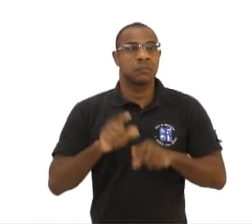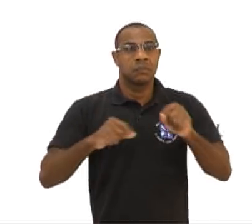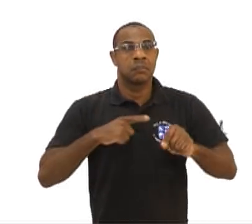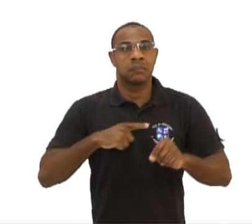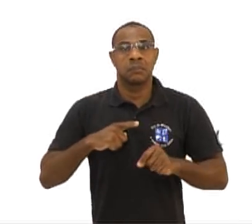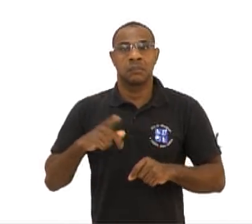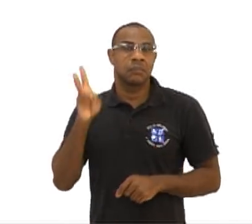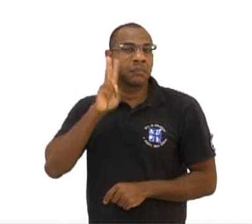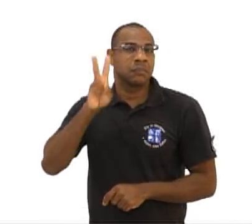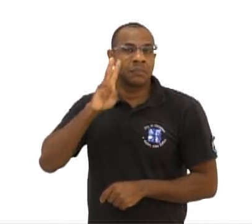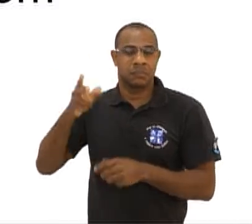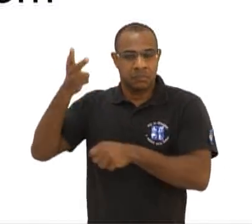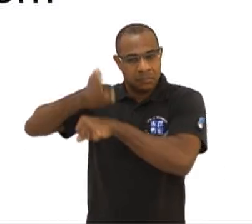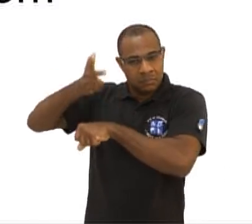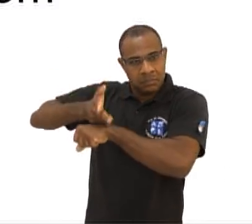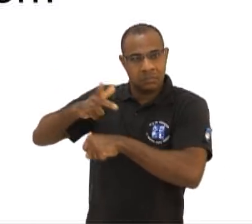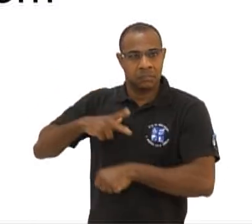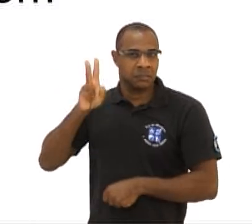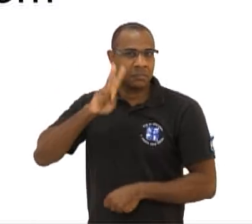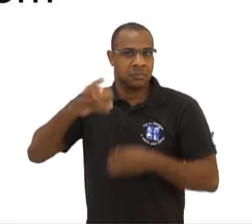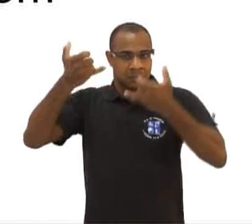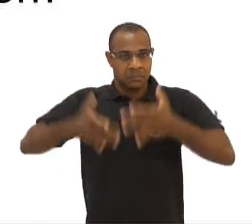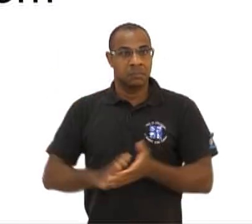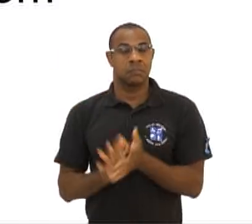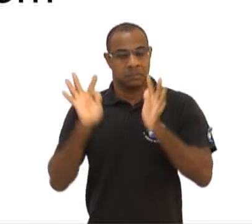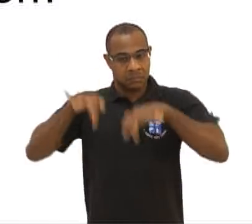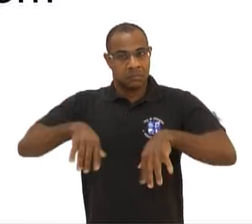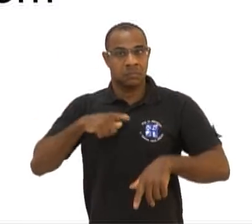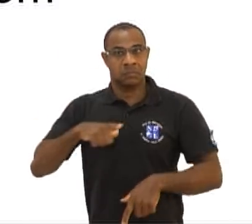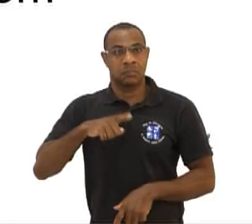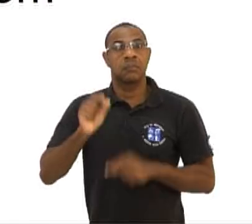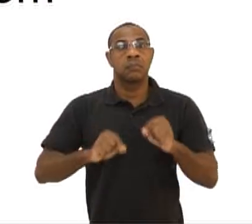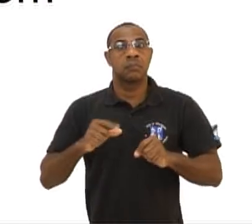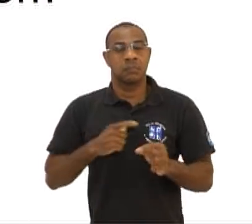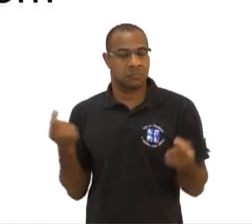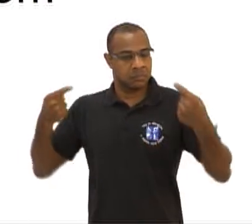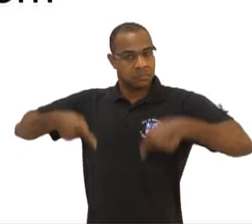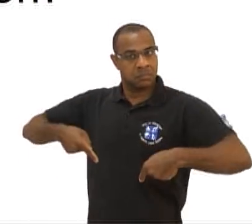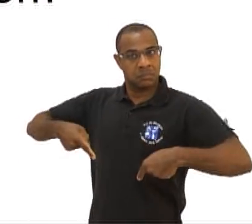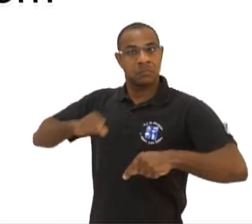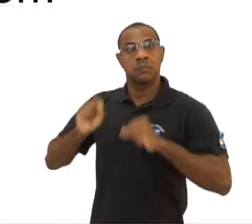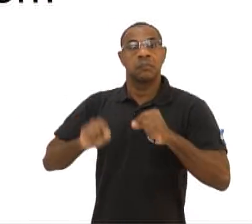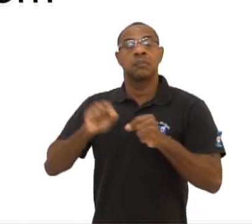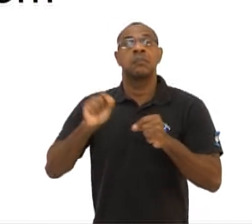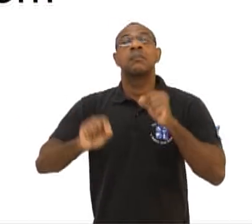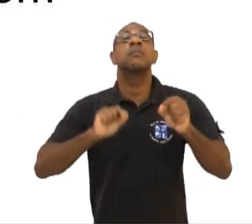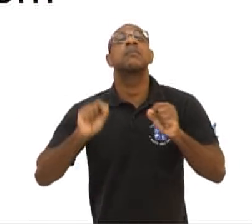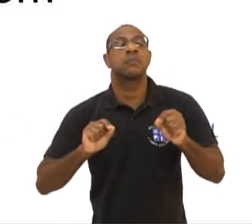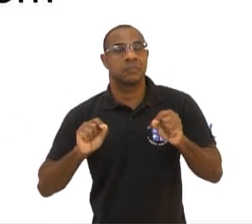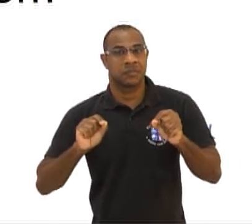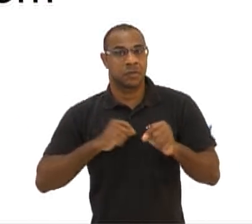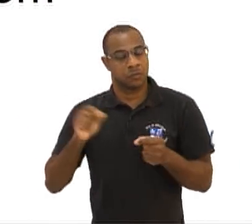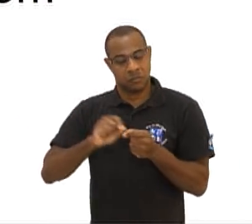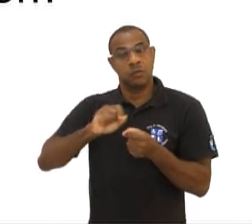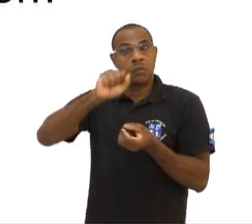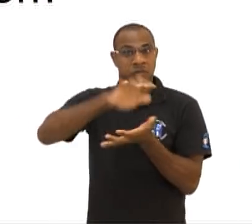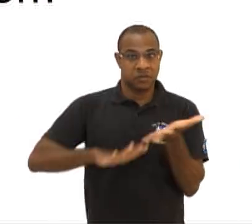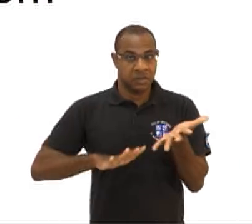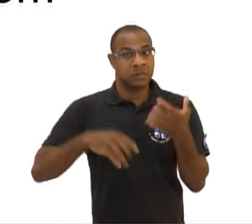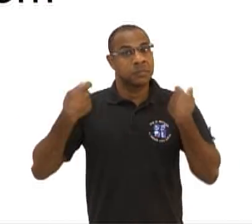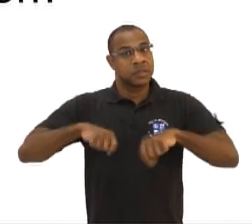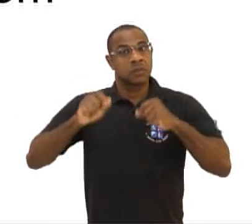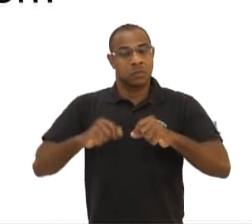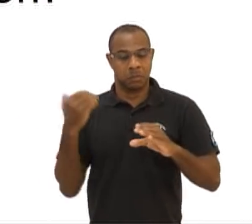algumas histórias. No final, vocês serão desafiados a fazer uma atividade que